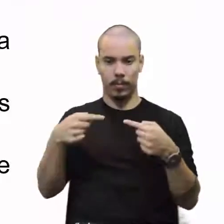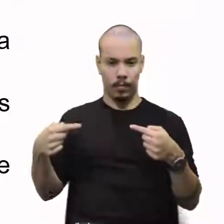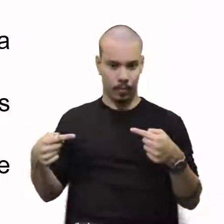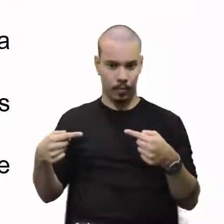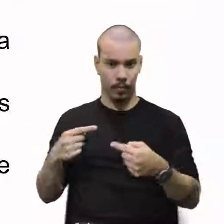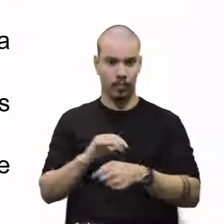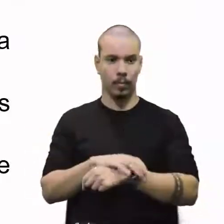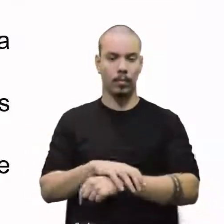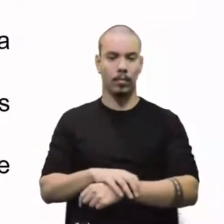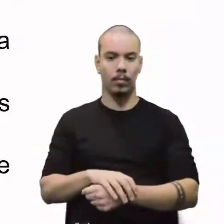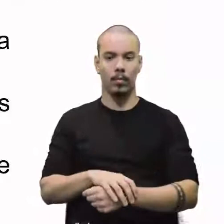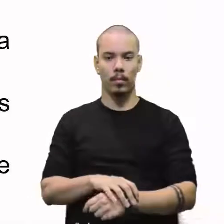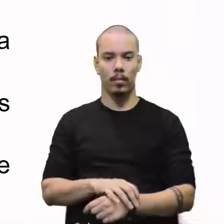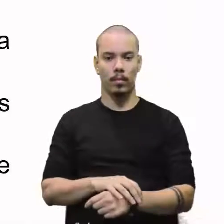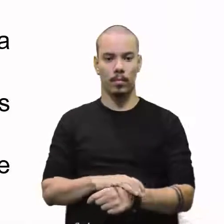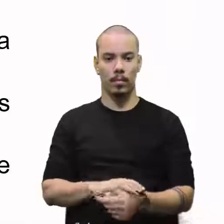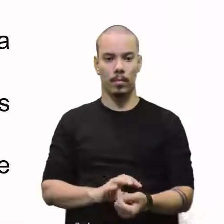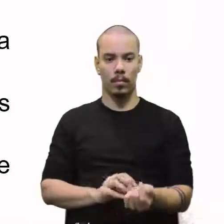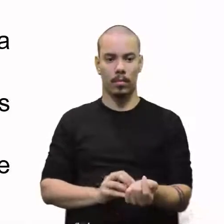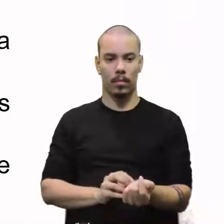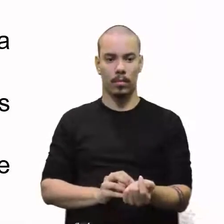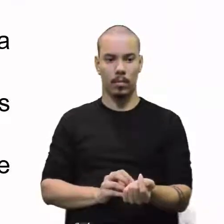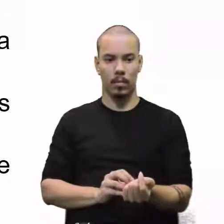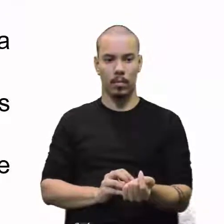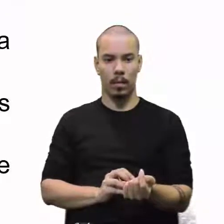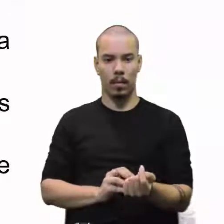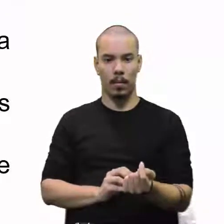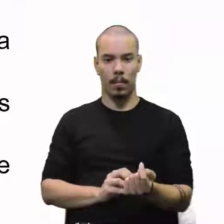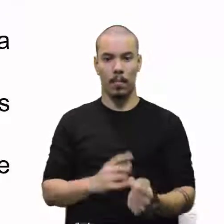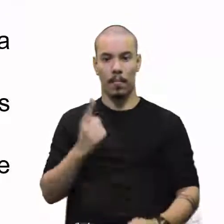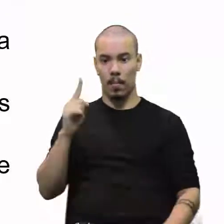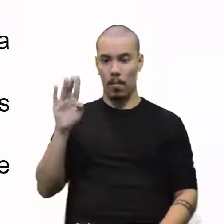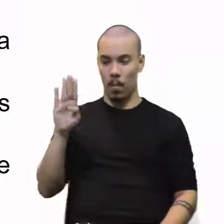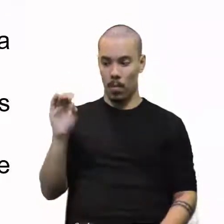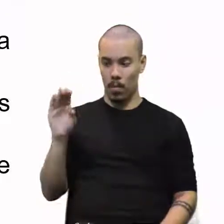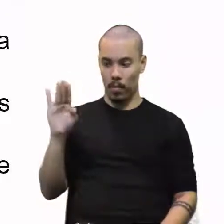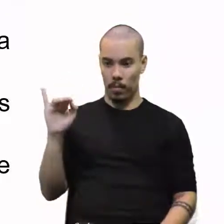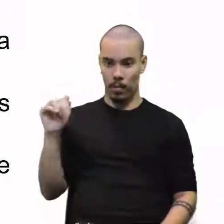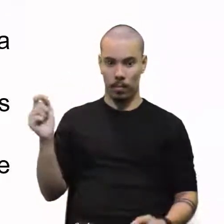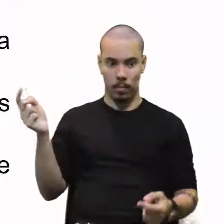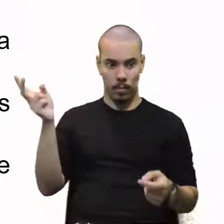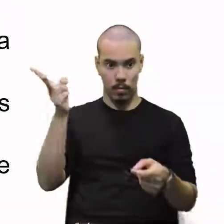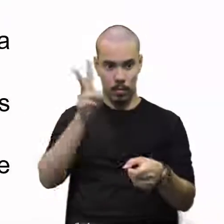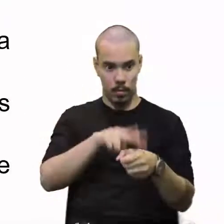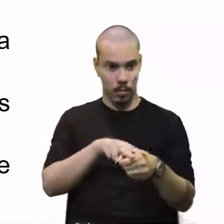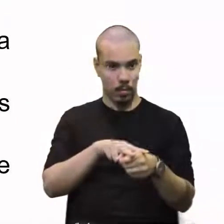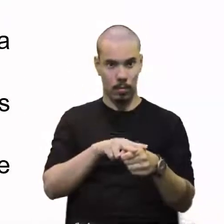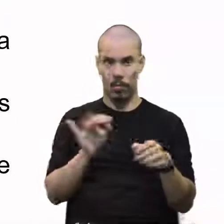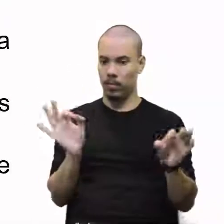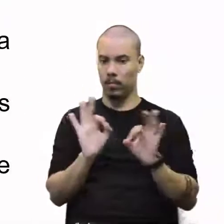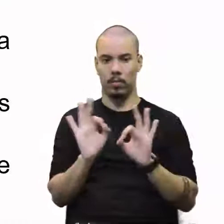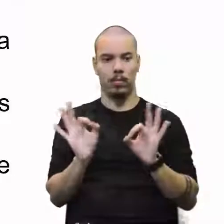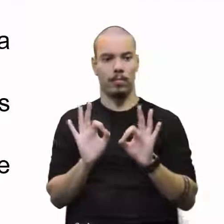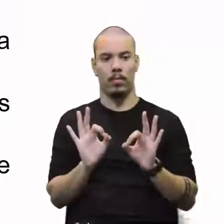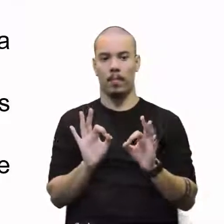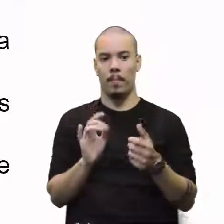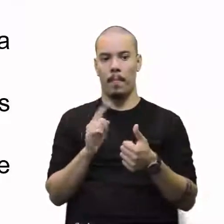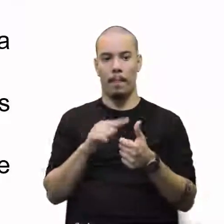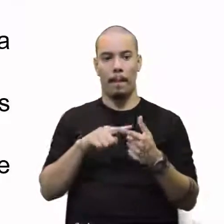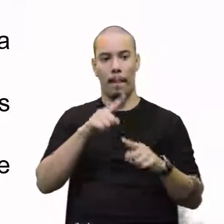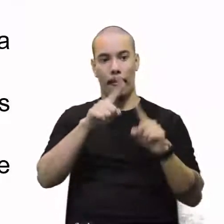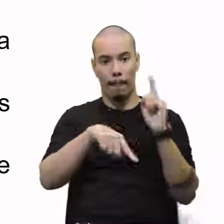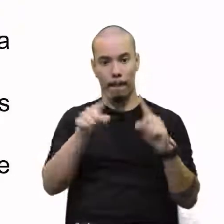alto-falante. Só que olha aqui o passo que ele está falando, da bobina para o alto-falante. Então quer dizer que está sendo captado pela bobina. Varia